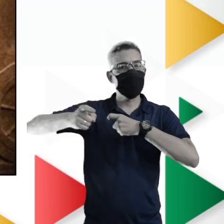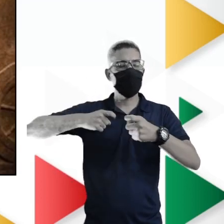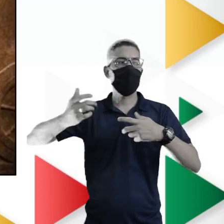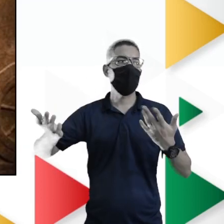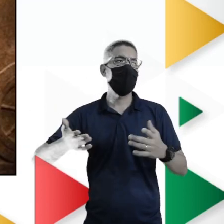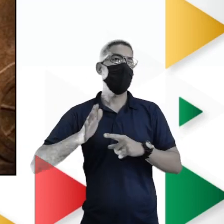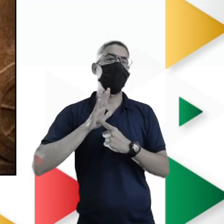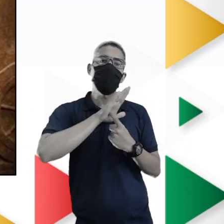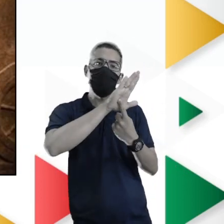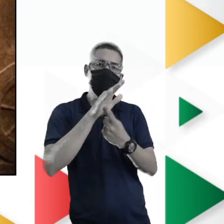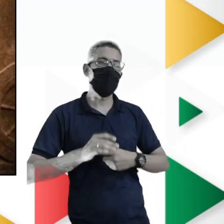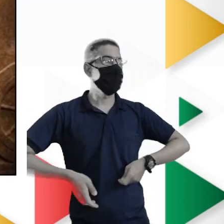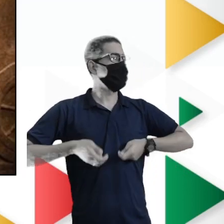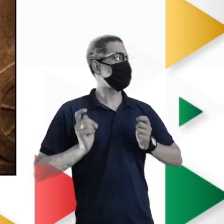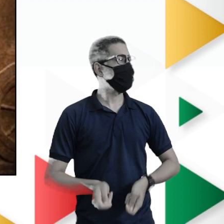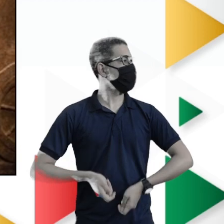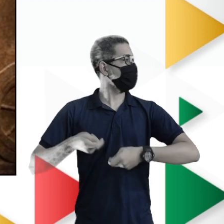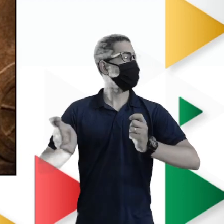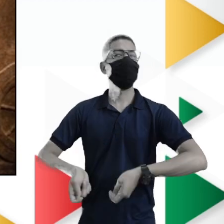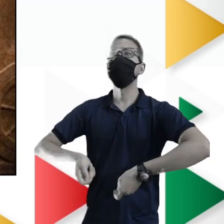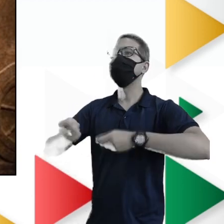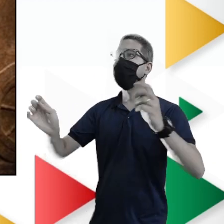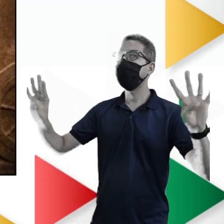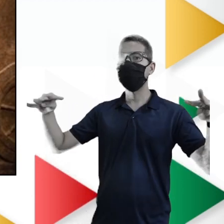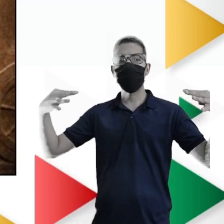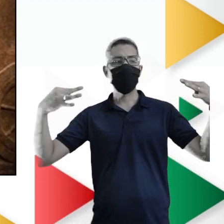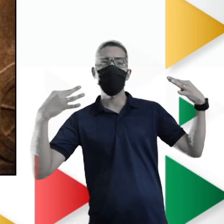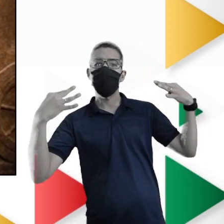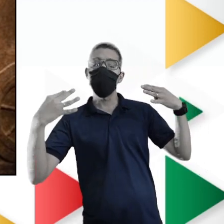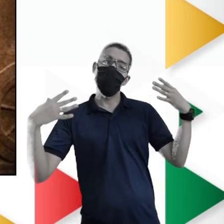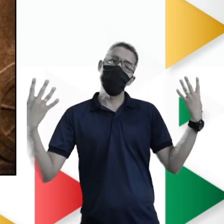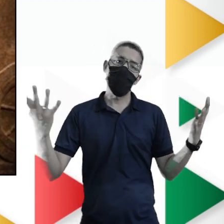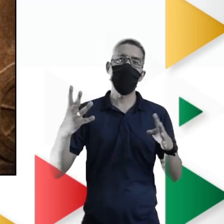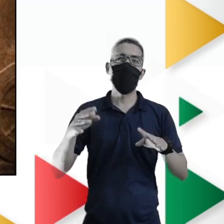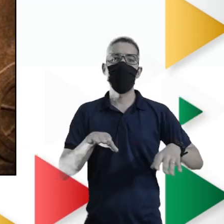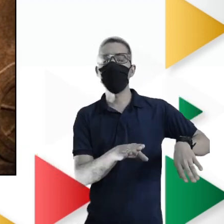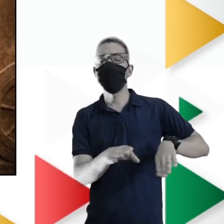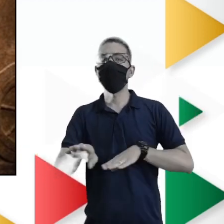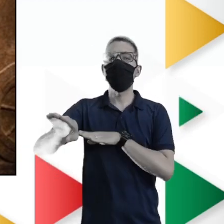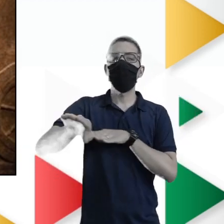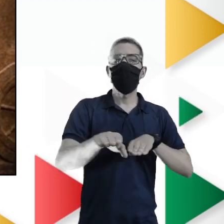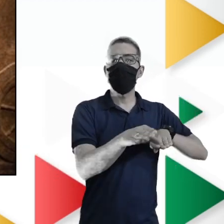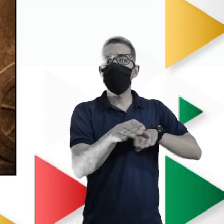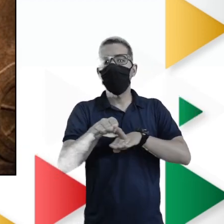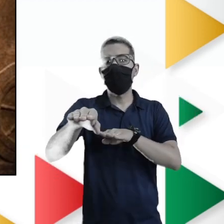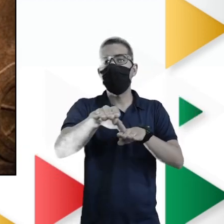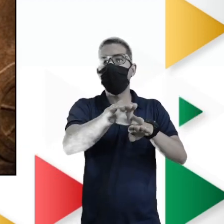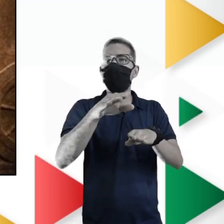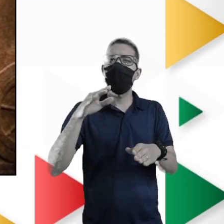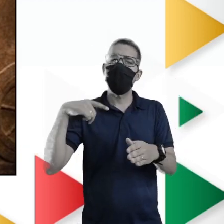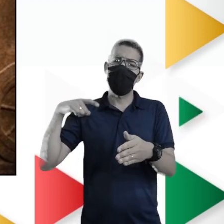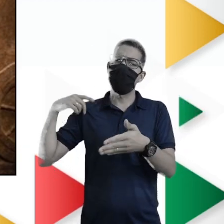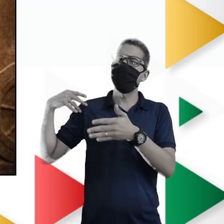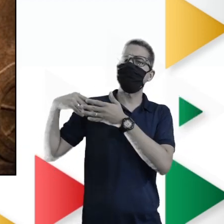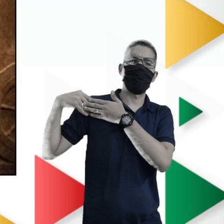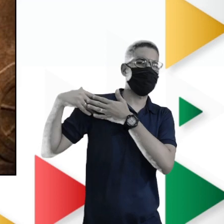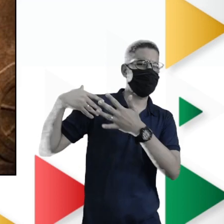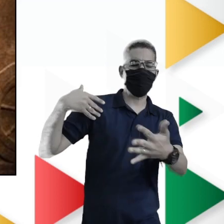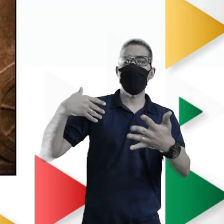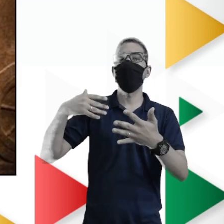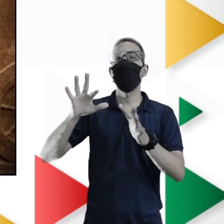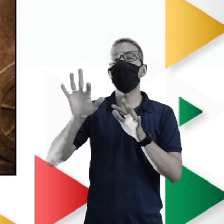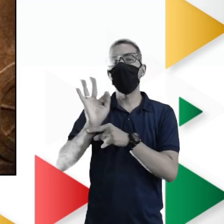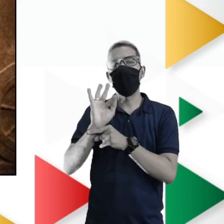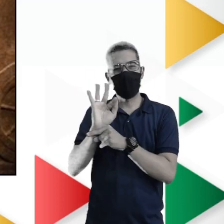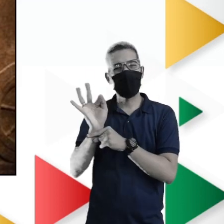apresentações dentro dos templos, né? Ou então mesmo para desfiles, como a gente tem visto ao longo dos filmes aí que